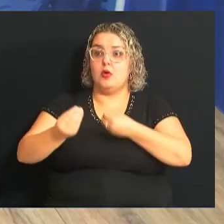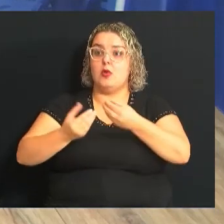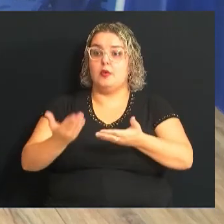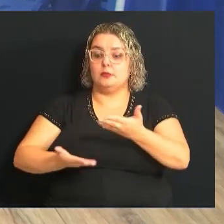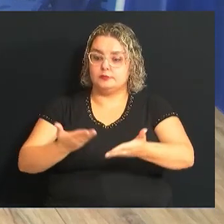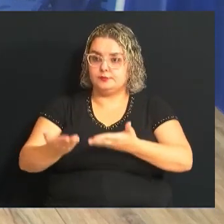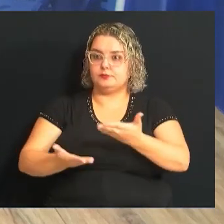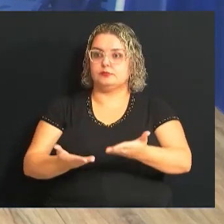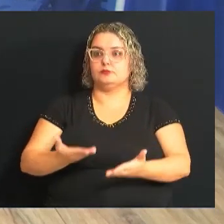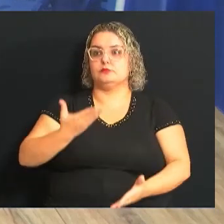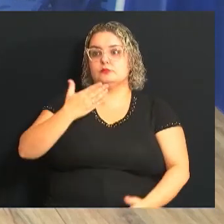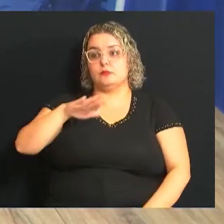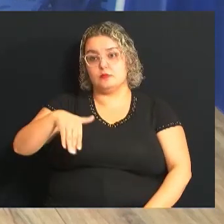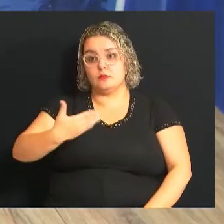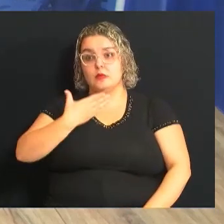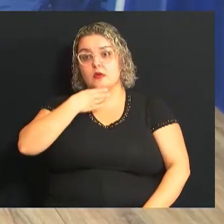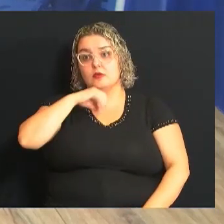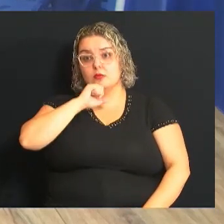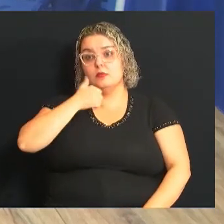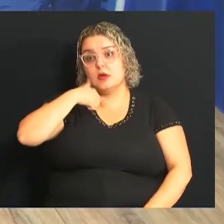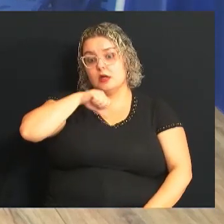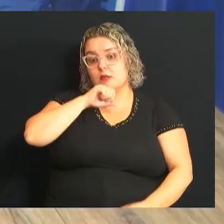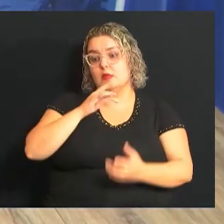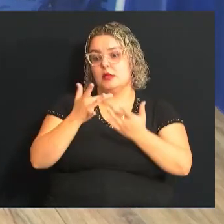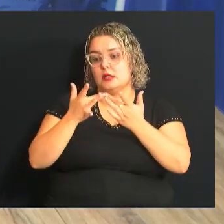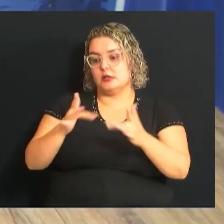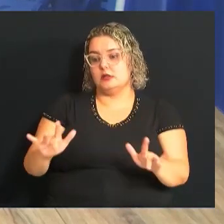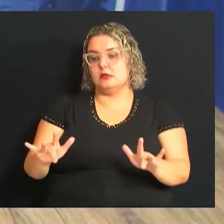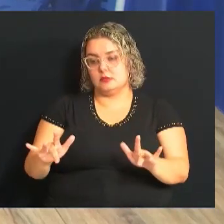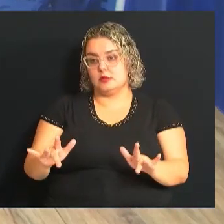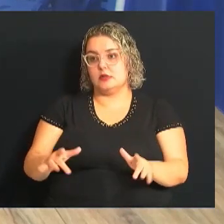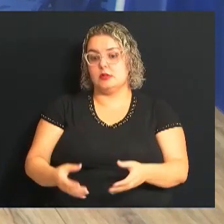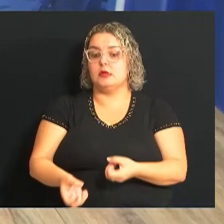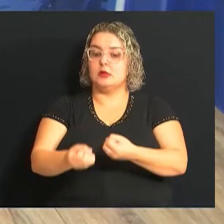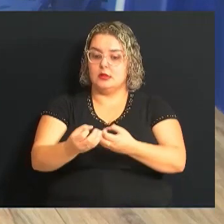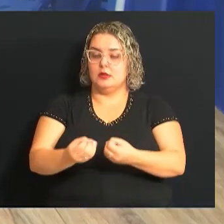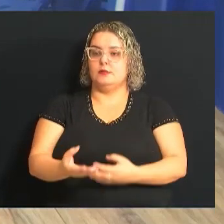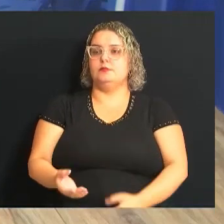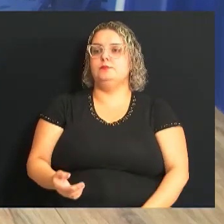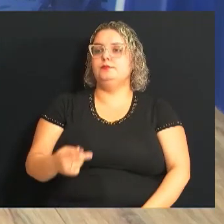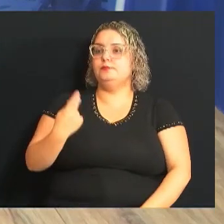os pais são separados e aí essas informações sobre o outro?